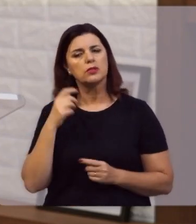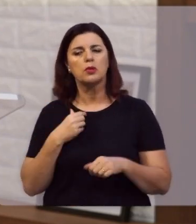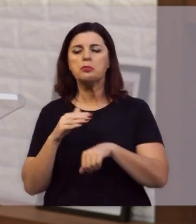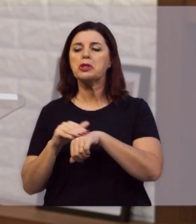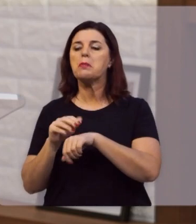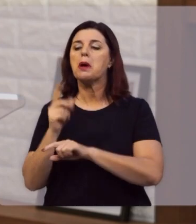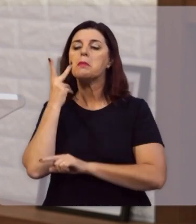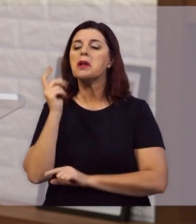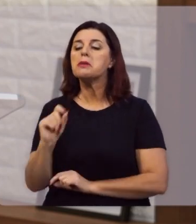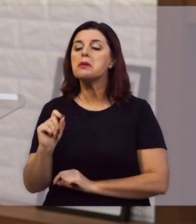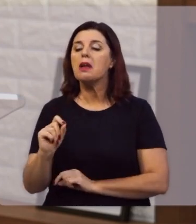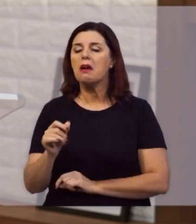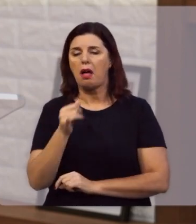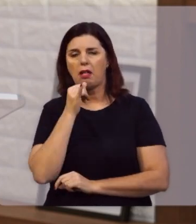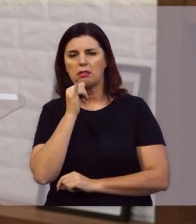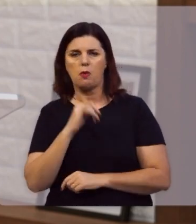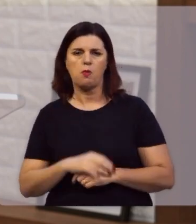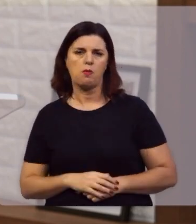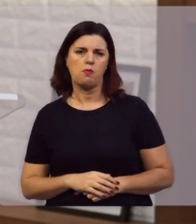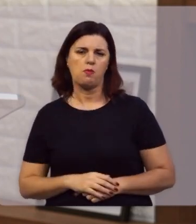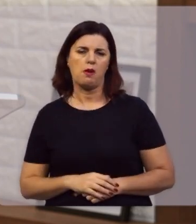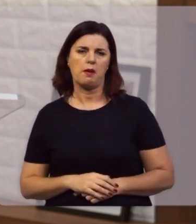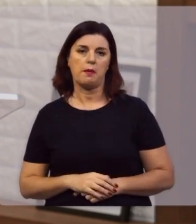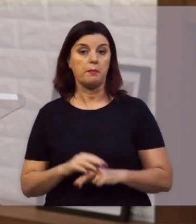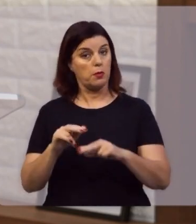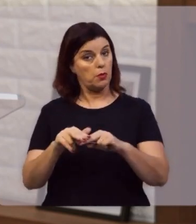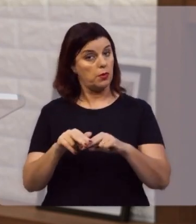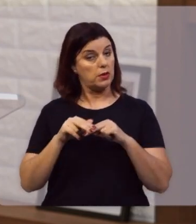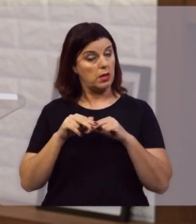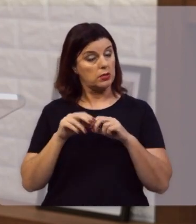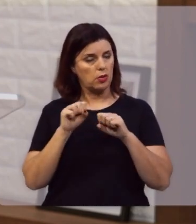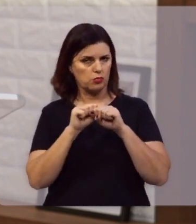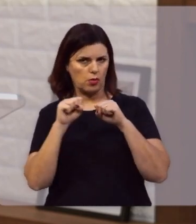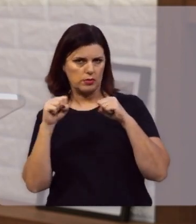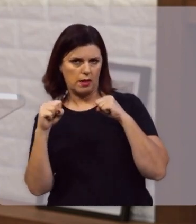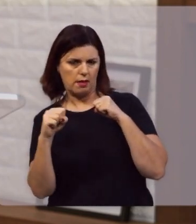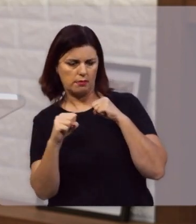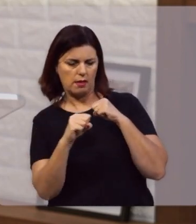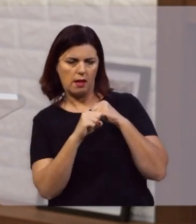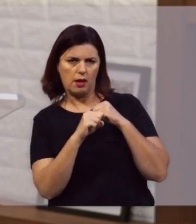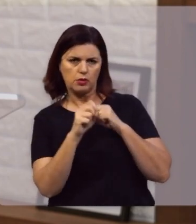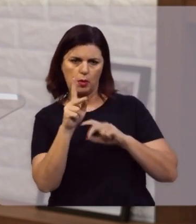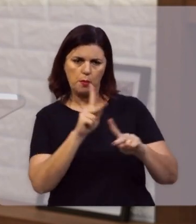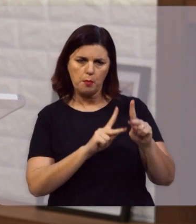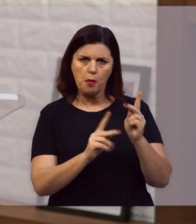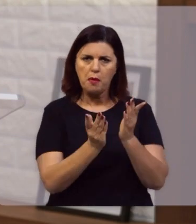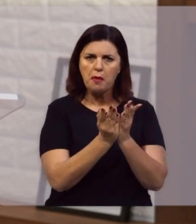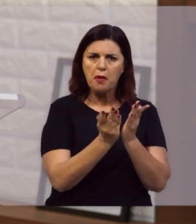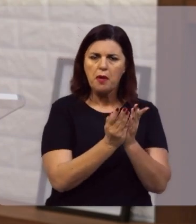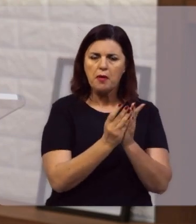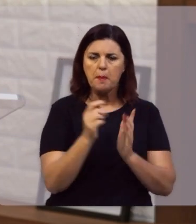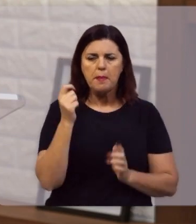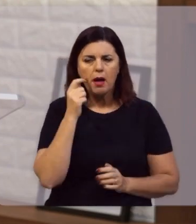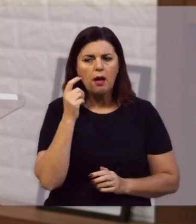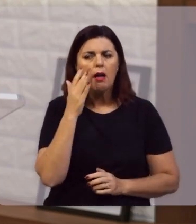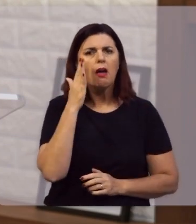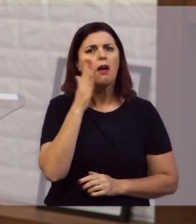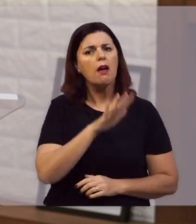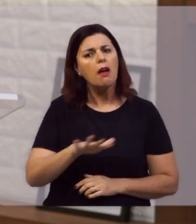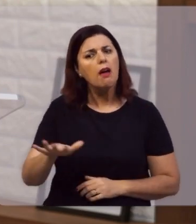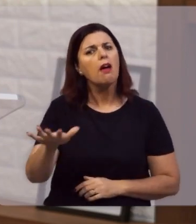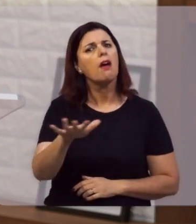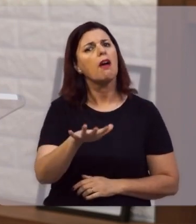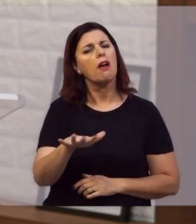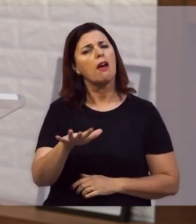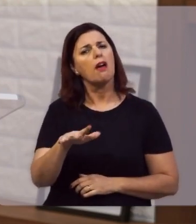da sua vocação cabe portanto a sociedade Sobretudo o povo de Deus E alertar a sociedade